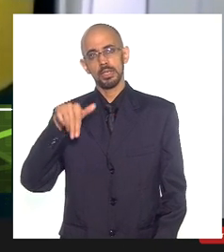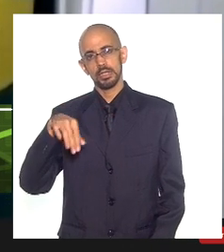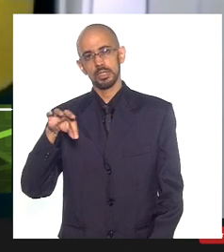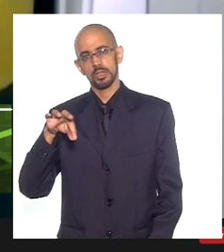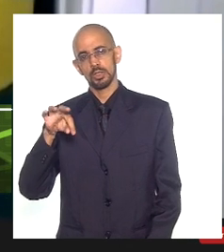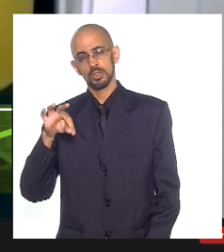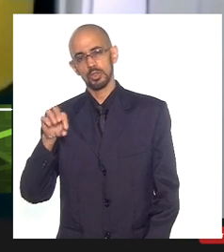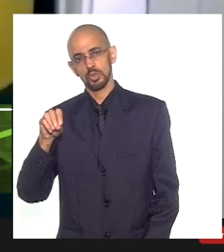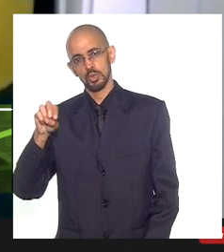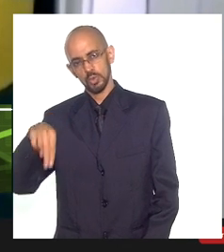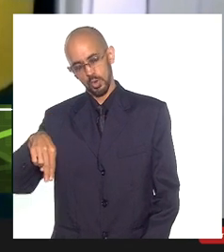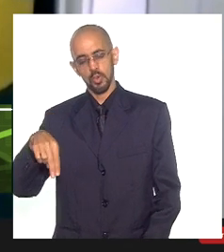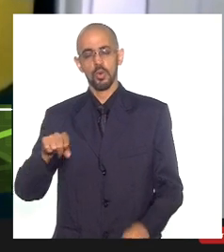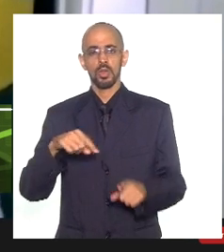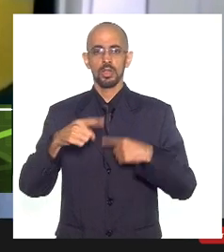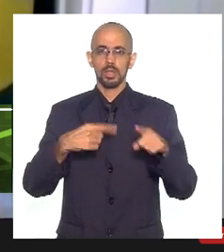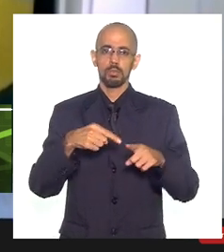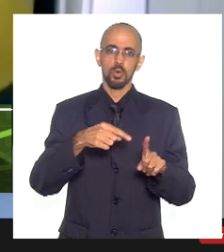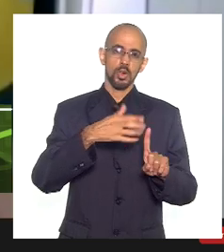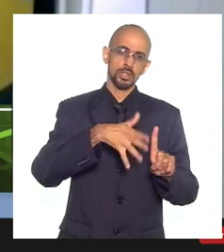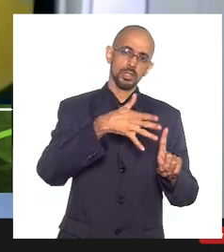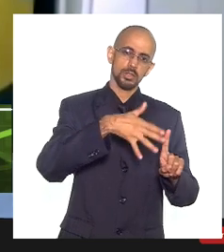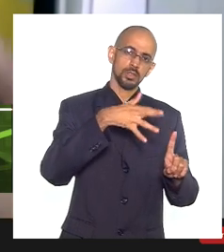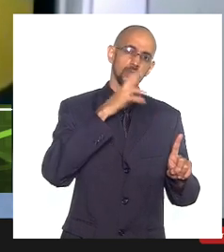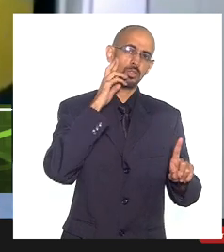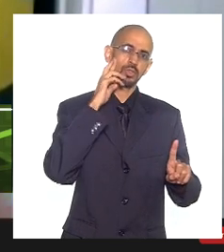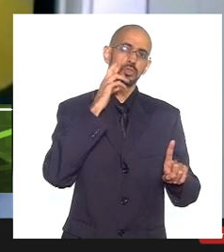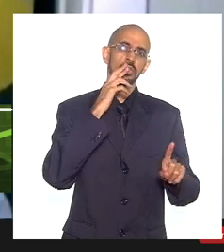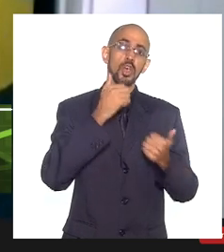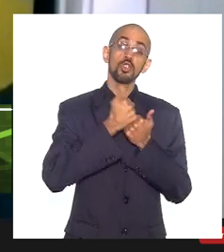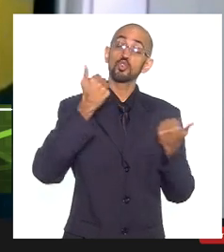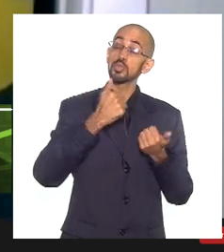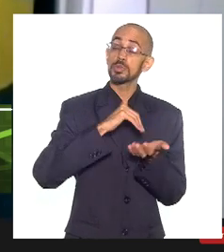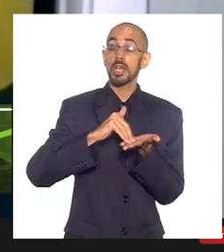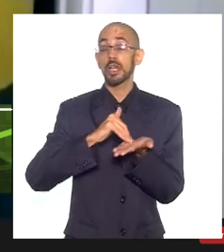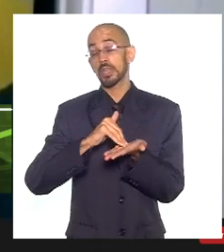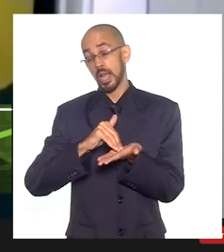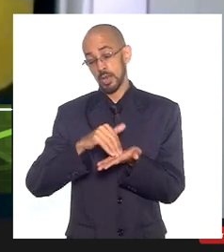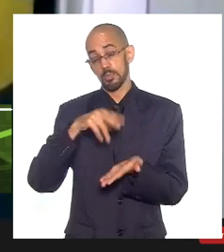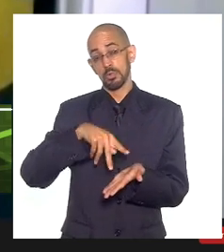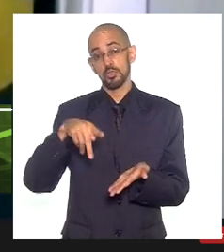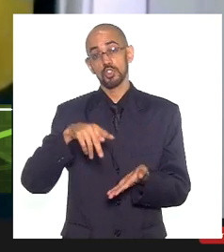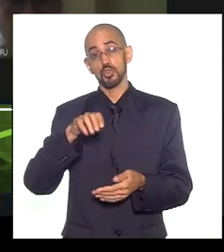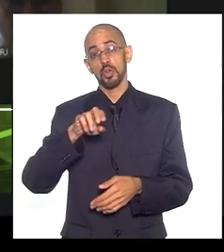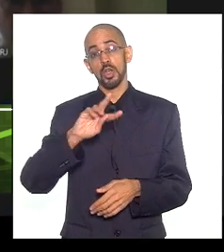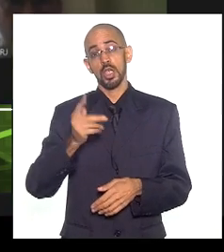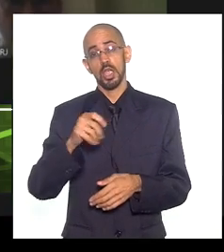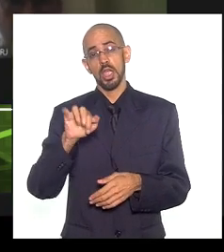ouviremos o subsecretário e o reitor e na sequência os movimentos e as instituições aqui presentes.